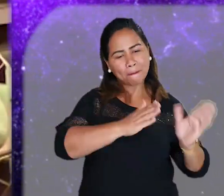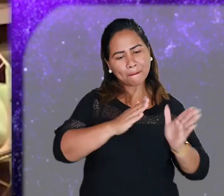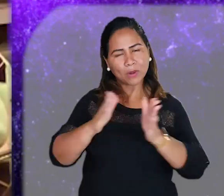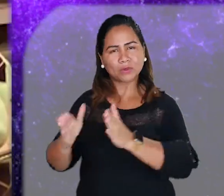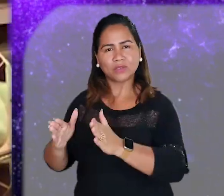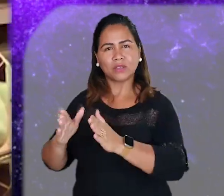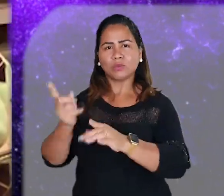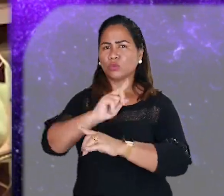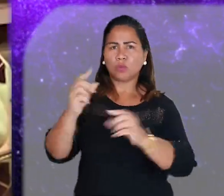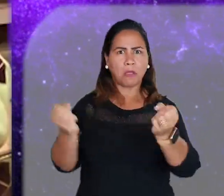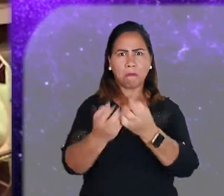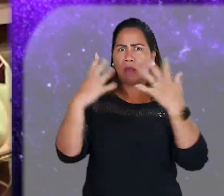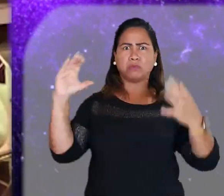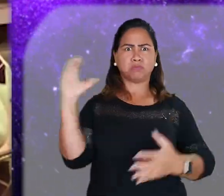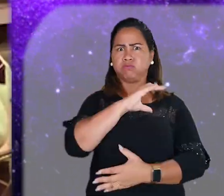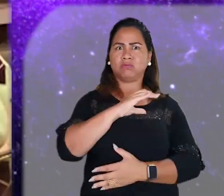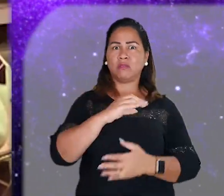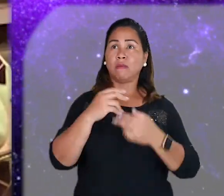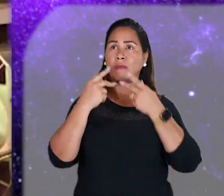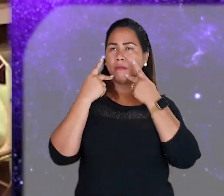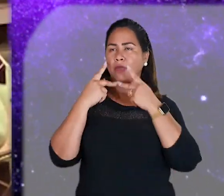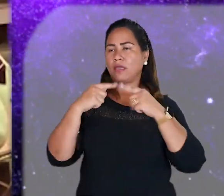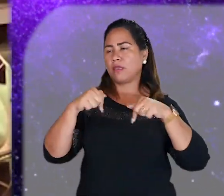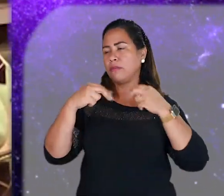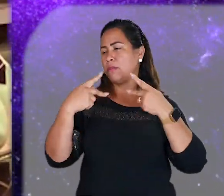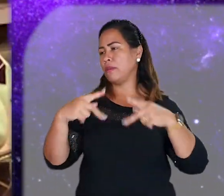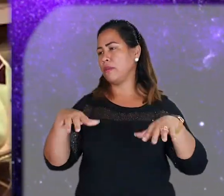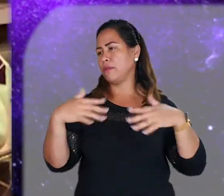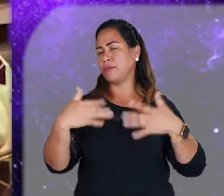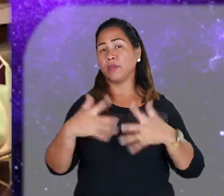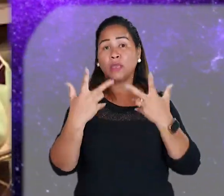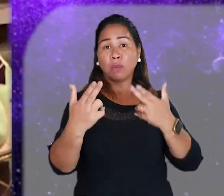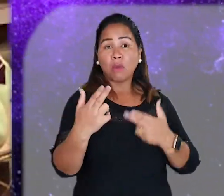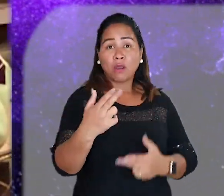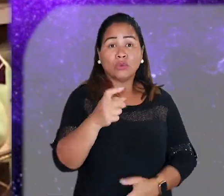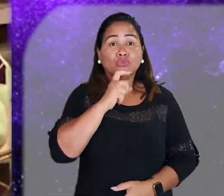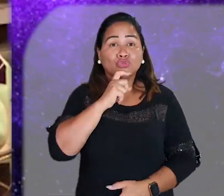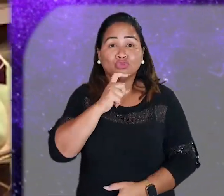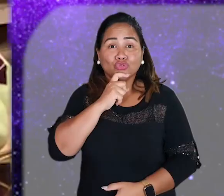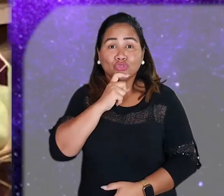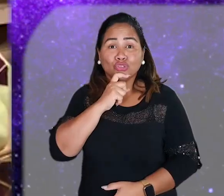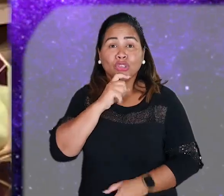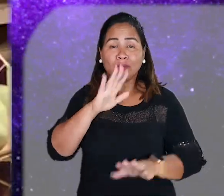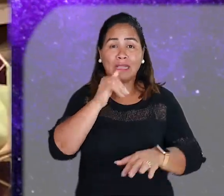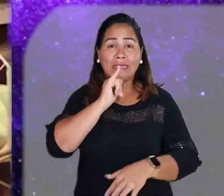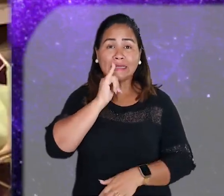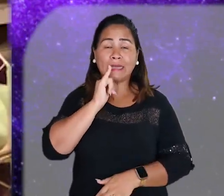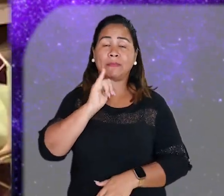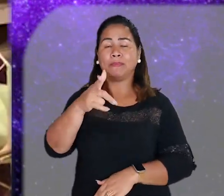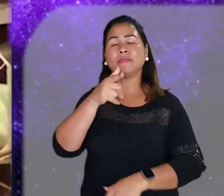e terceiro dia porque é um processo que pariu